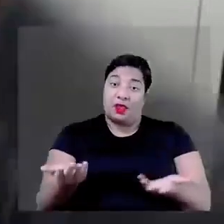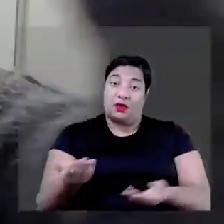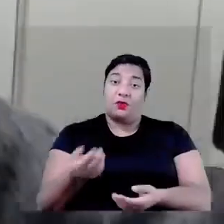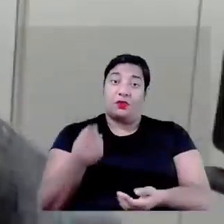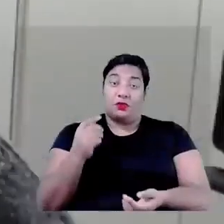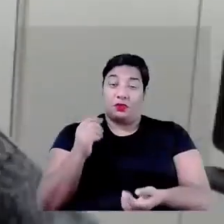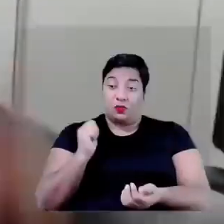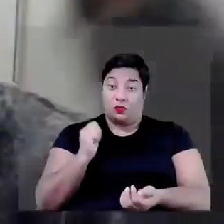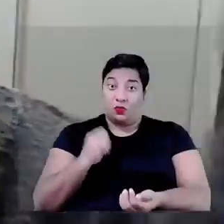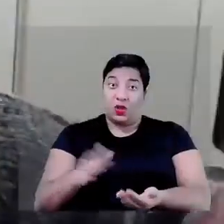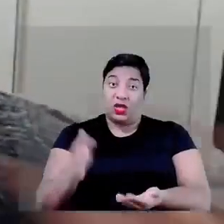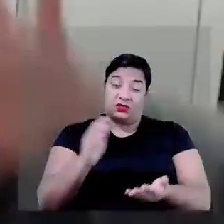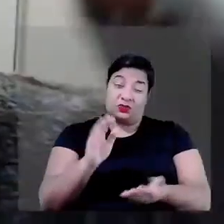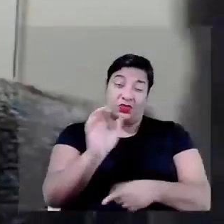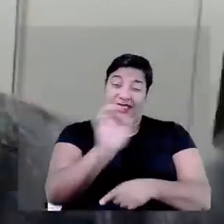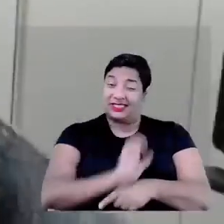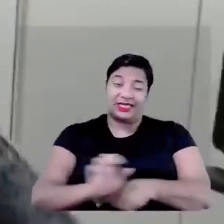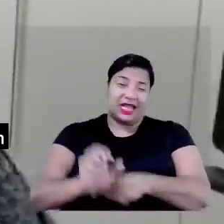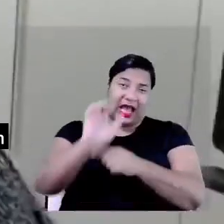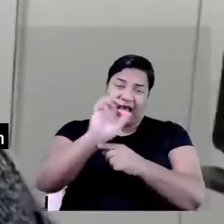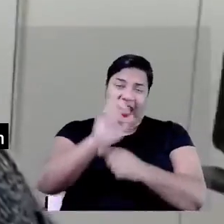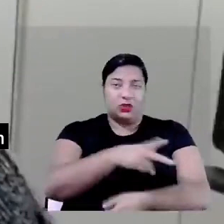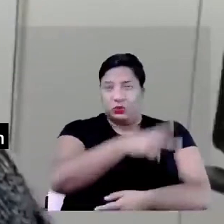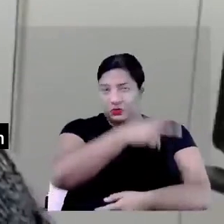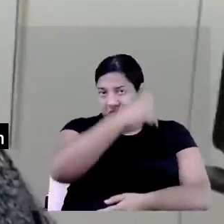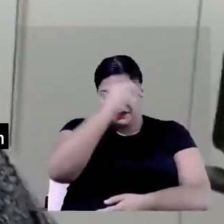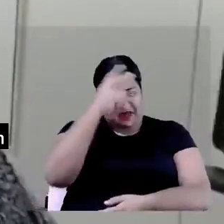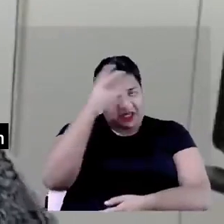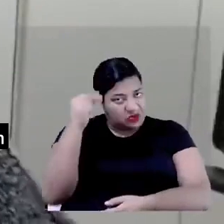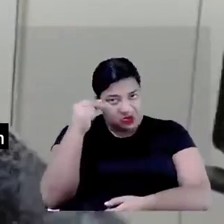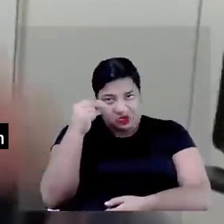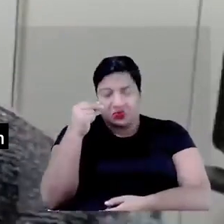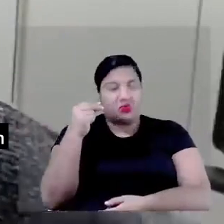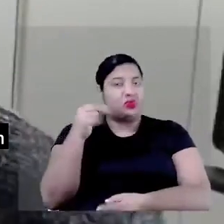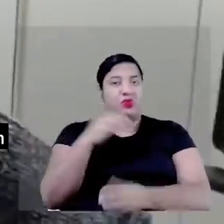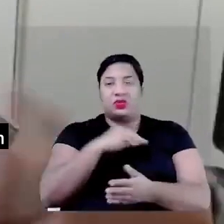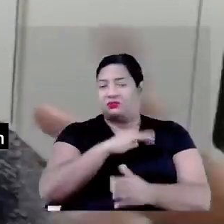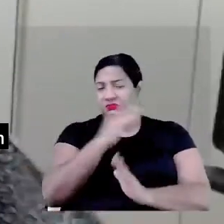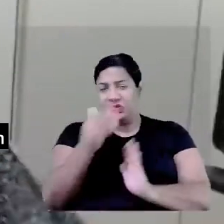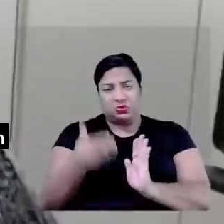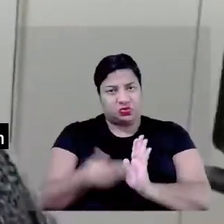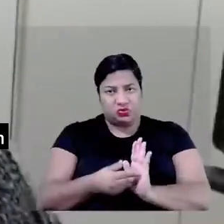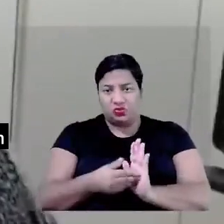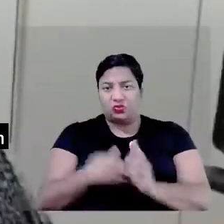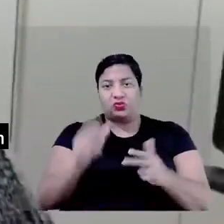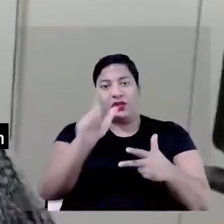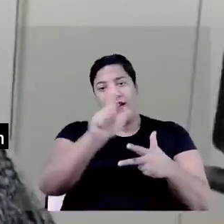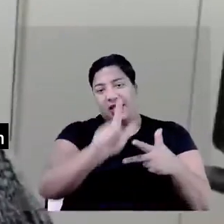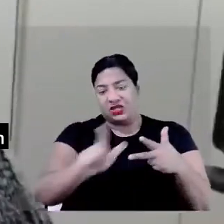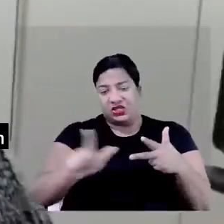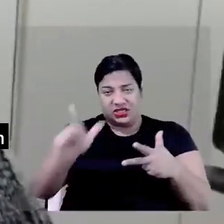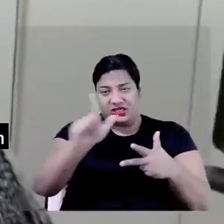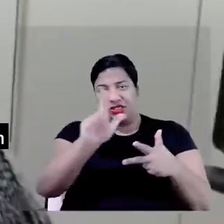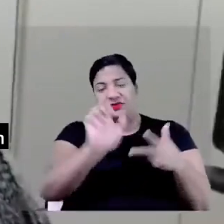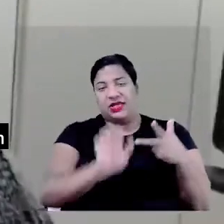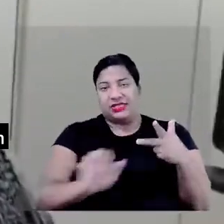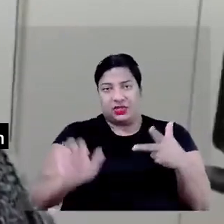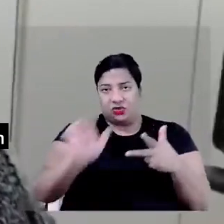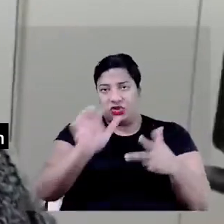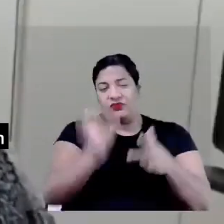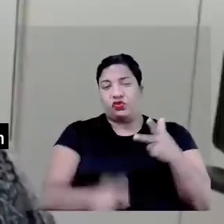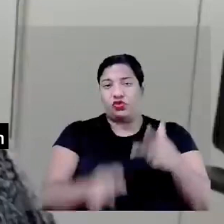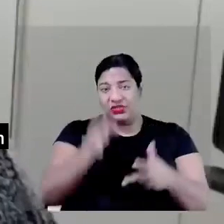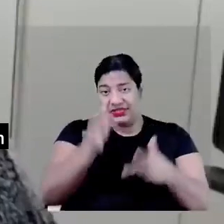do Estado, né, como todo município, União, prefeituras, legislativo, executivo, judiciário, ele